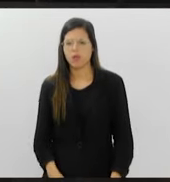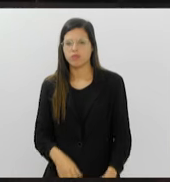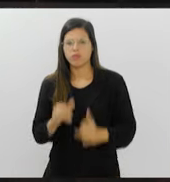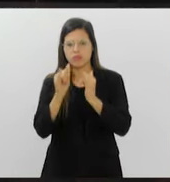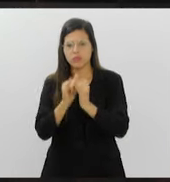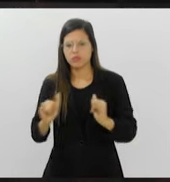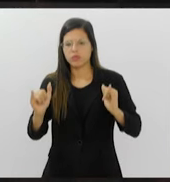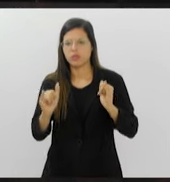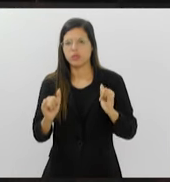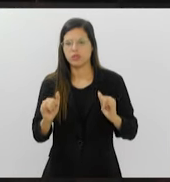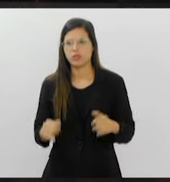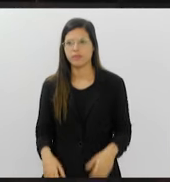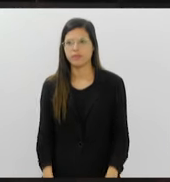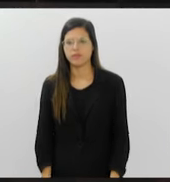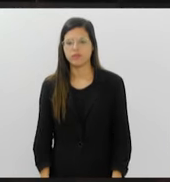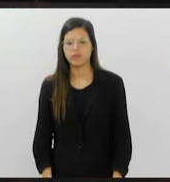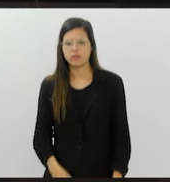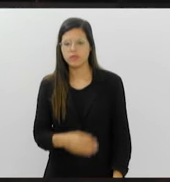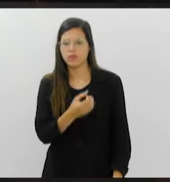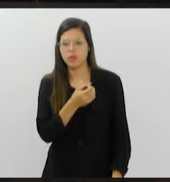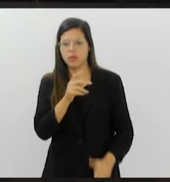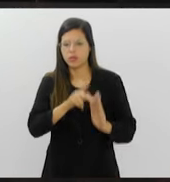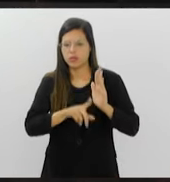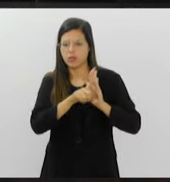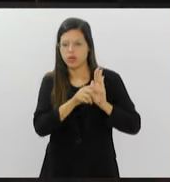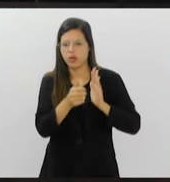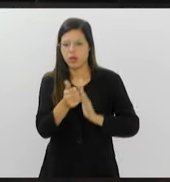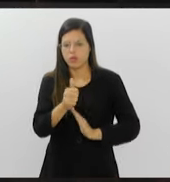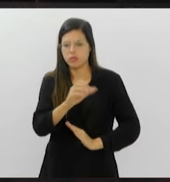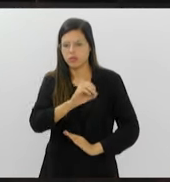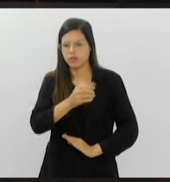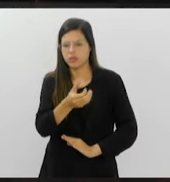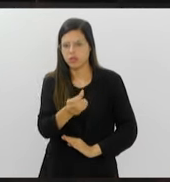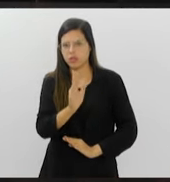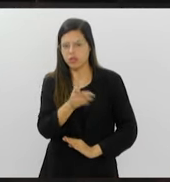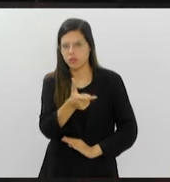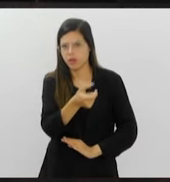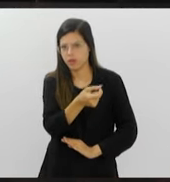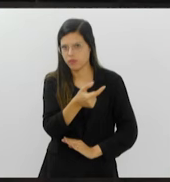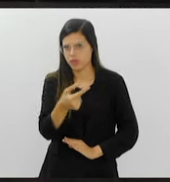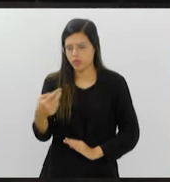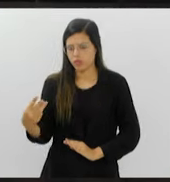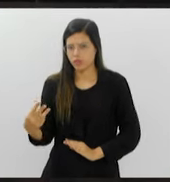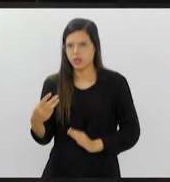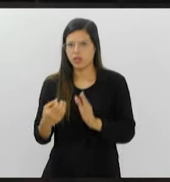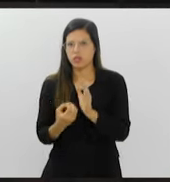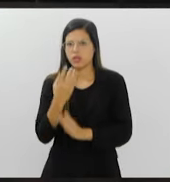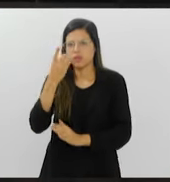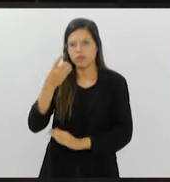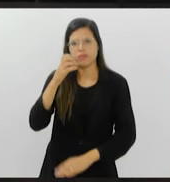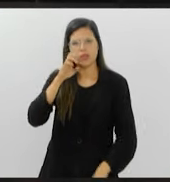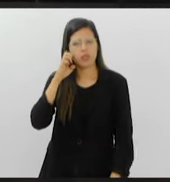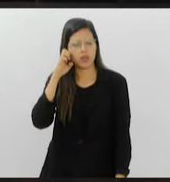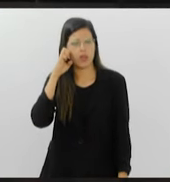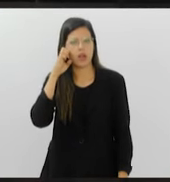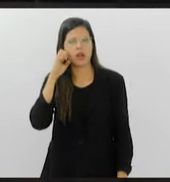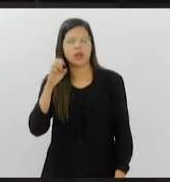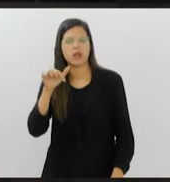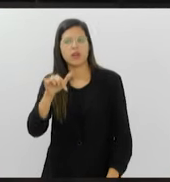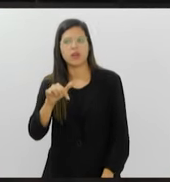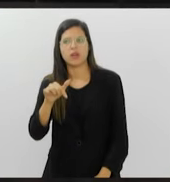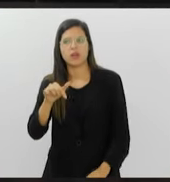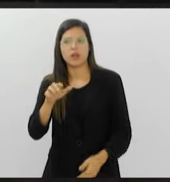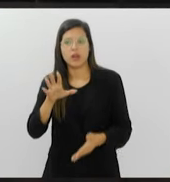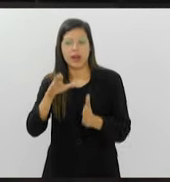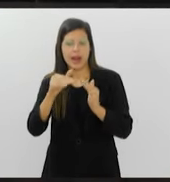Anuncio. Projeto de lei número 1106, de 2023, de autoria da deputada Élica Takimoto, que declara a